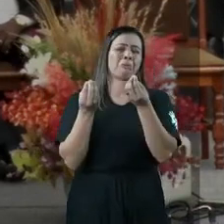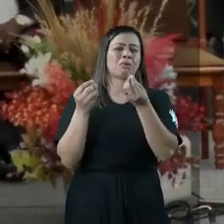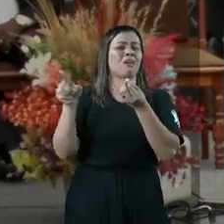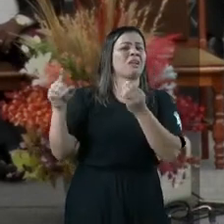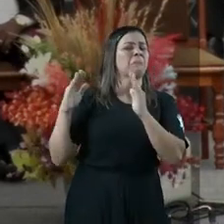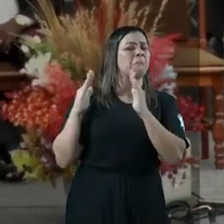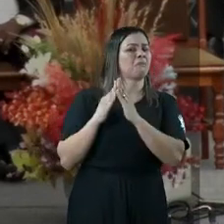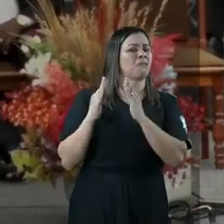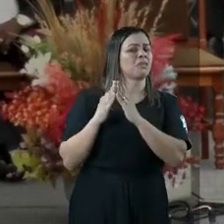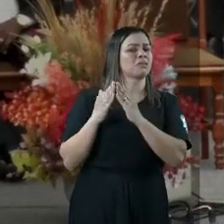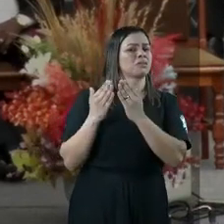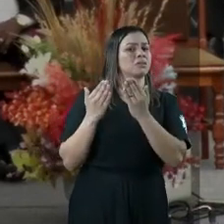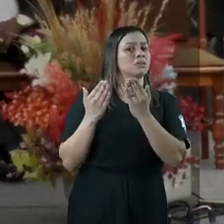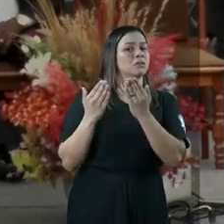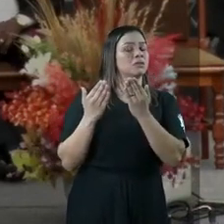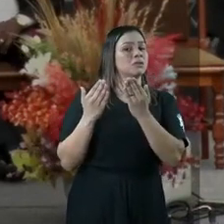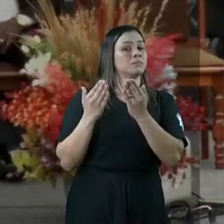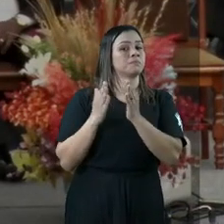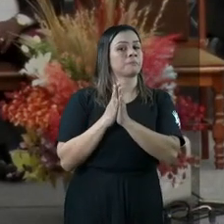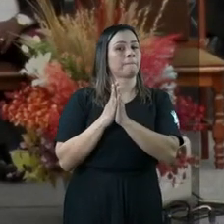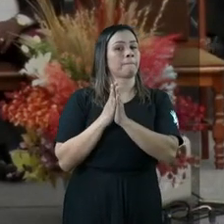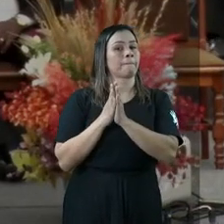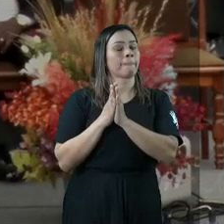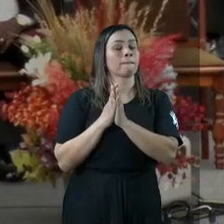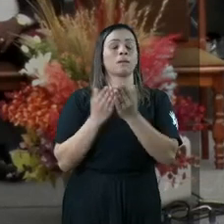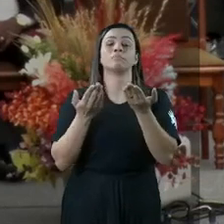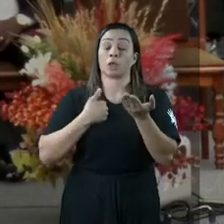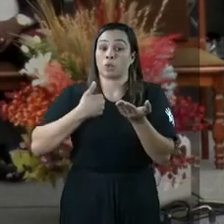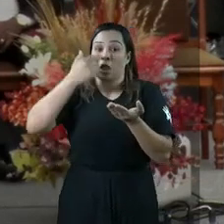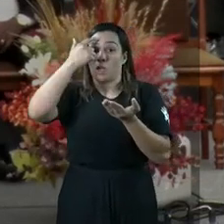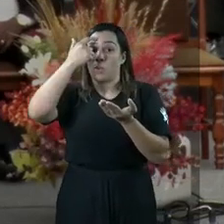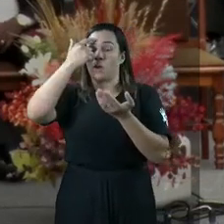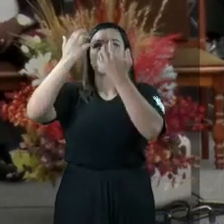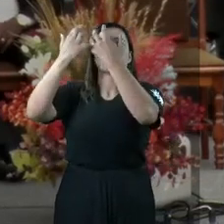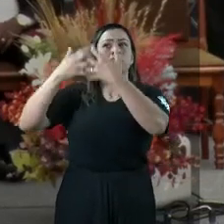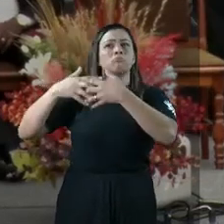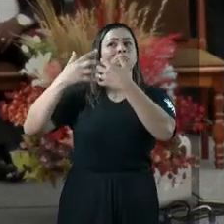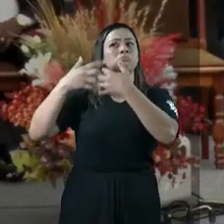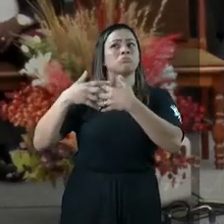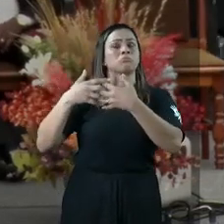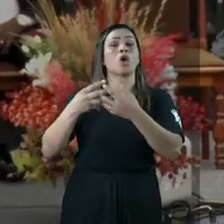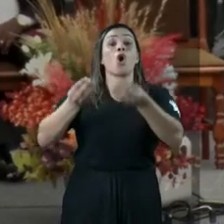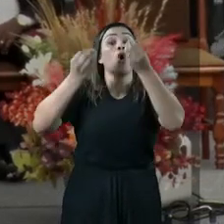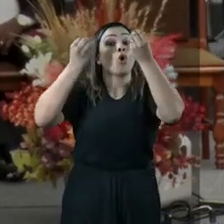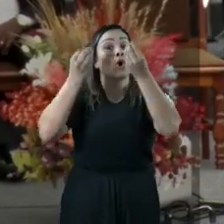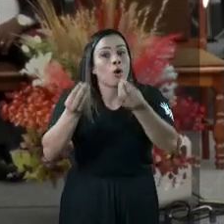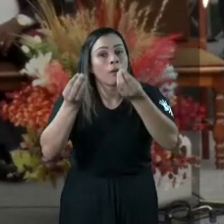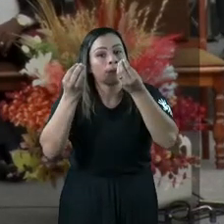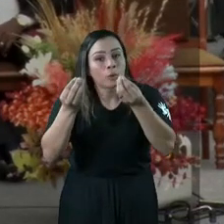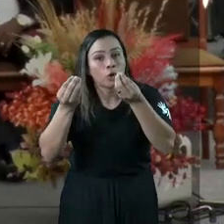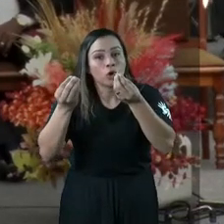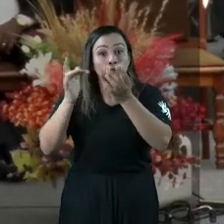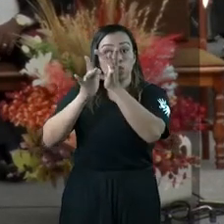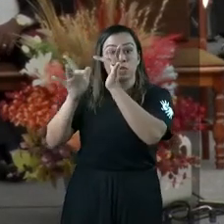está vendo a profecia do Salmo 24 se cumprir na pessoa de Jesus e não consegue reconhecê-lo